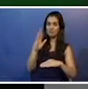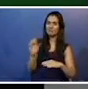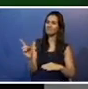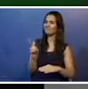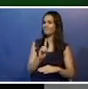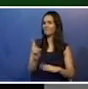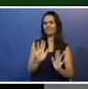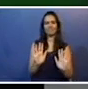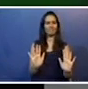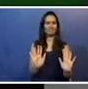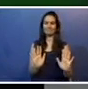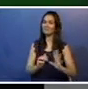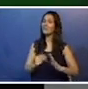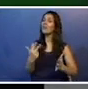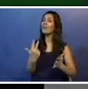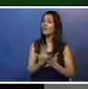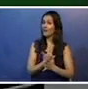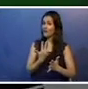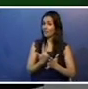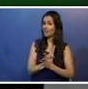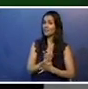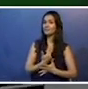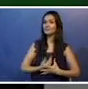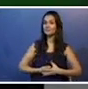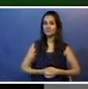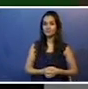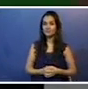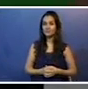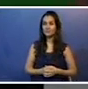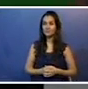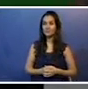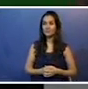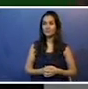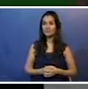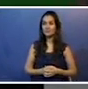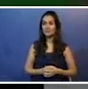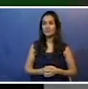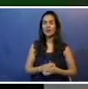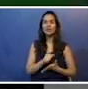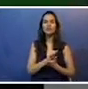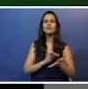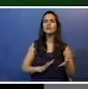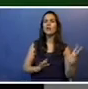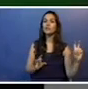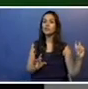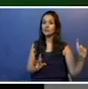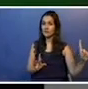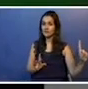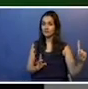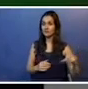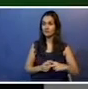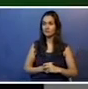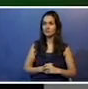Também não, né? Está incorreta. Então, vamos passar para a próxima.